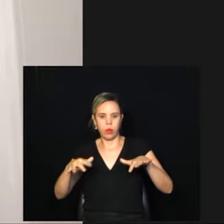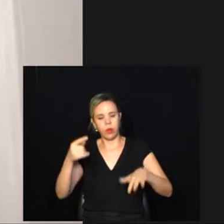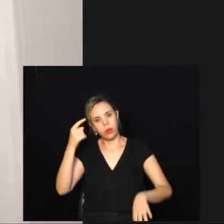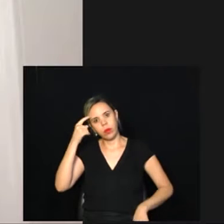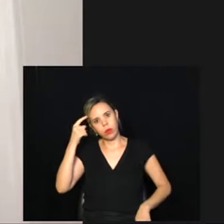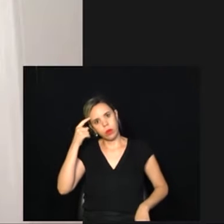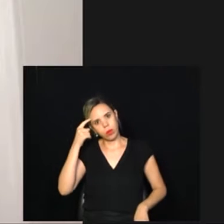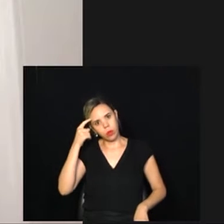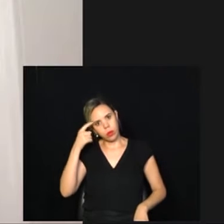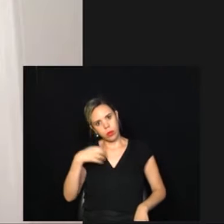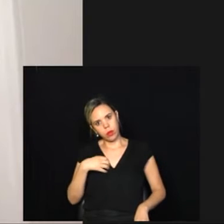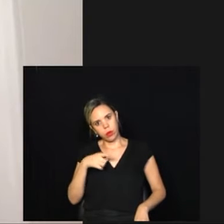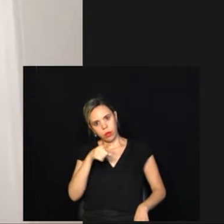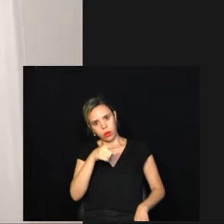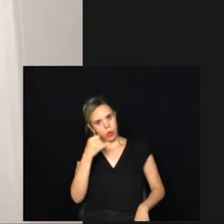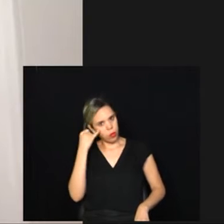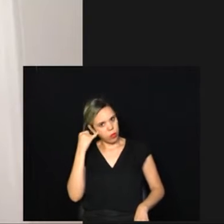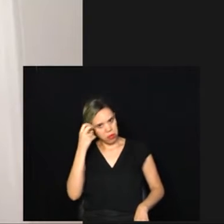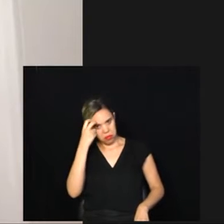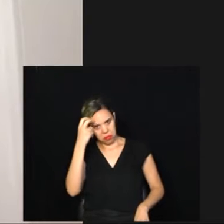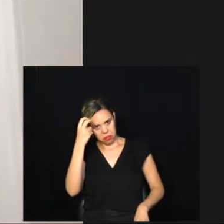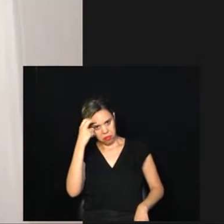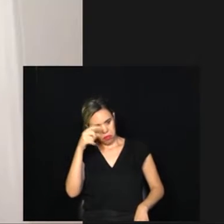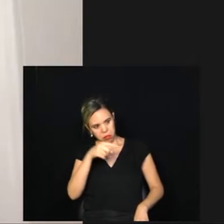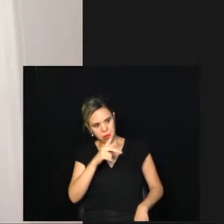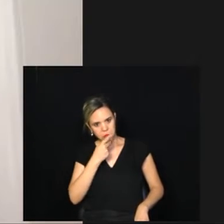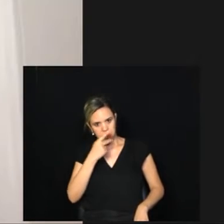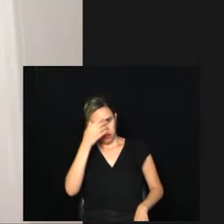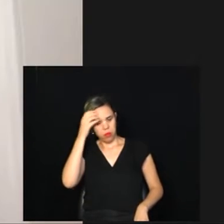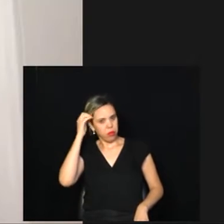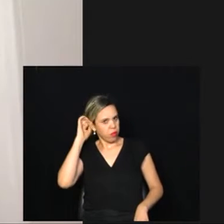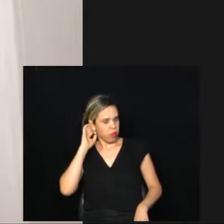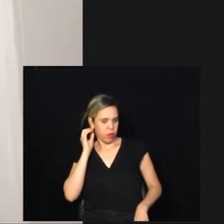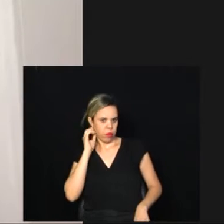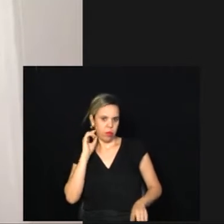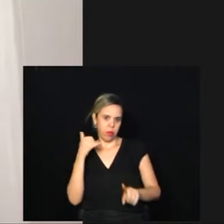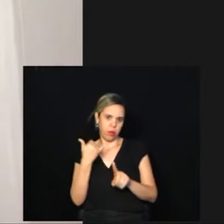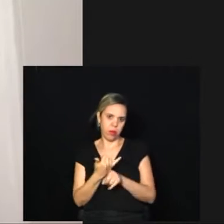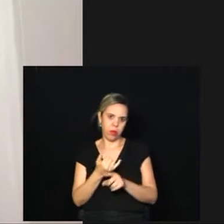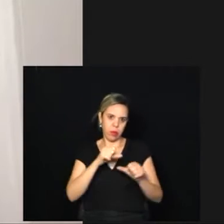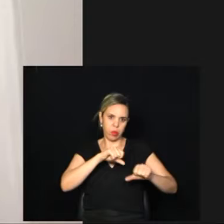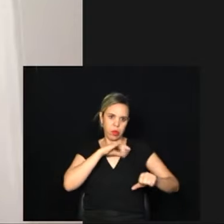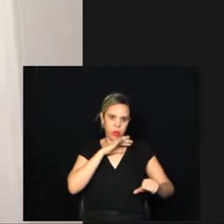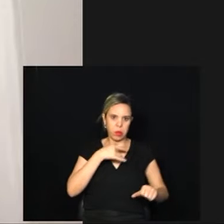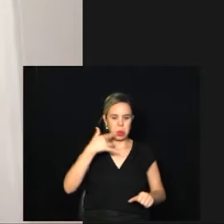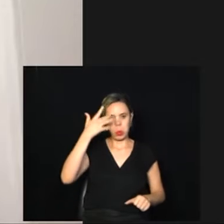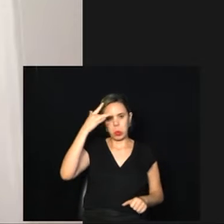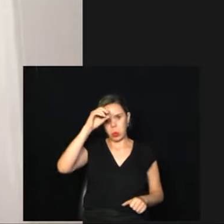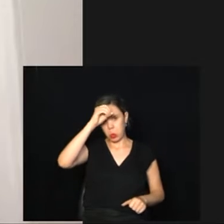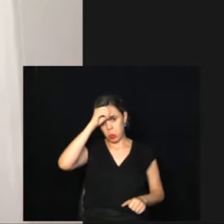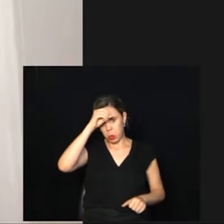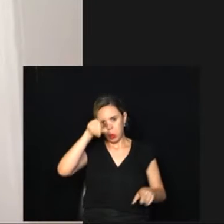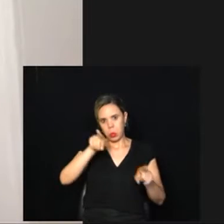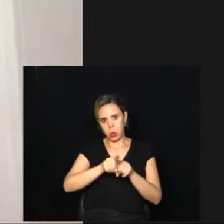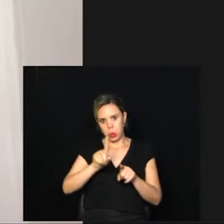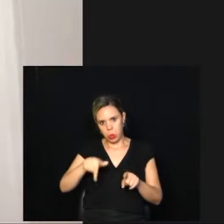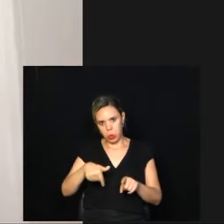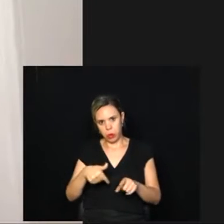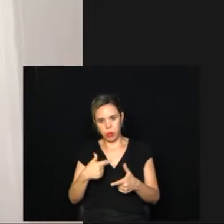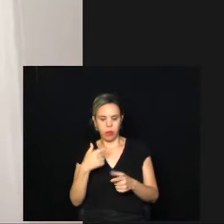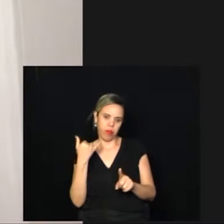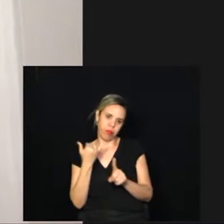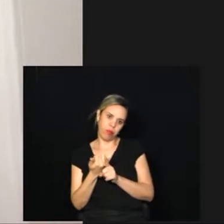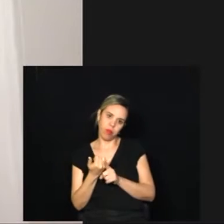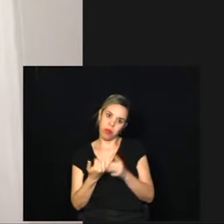aquele rótulo, sabe? Ah, japonês é inteligente, já ouviu falar? Tem o bullying pro negativo e eu não sabia que isso também é um certo tipo de